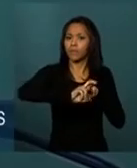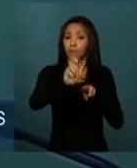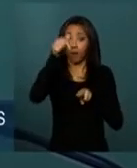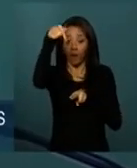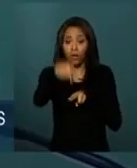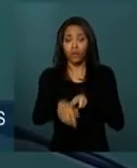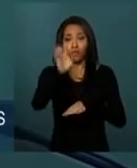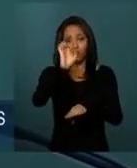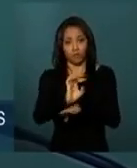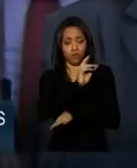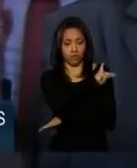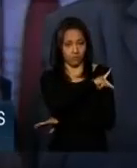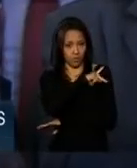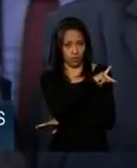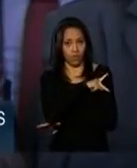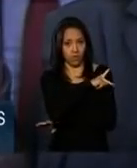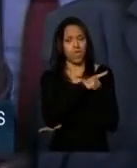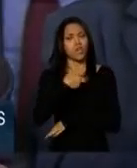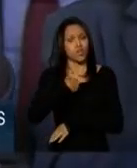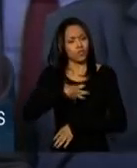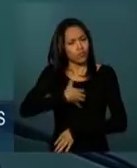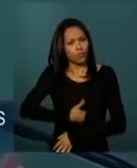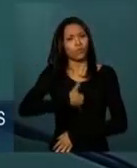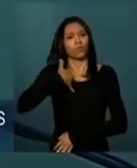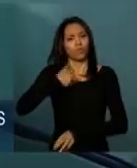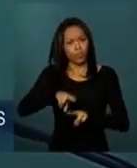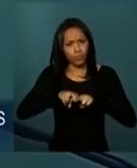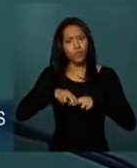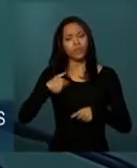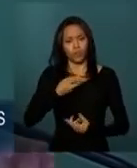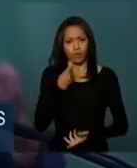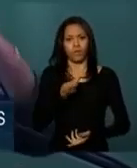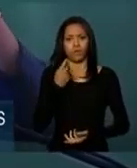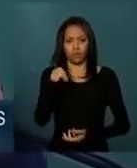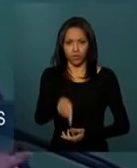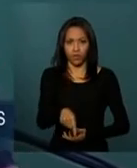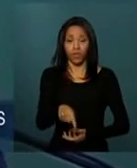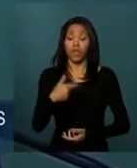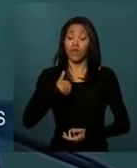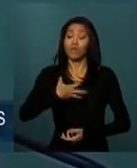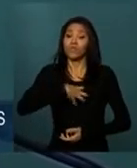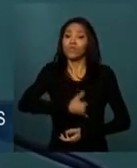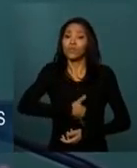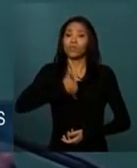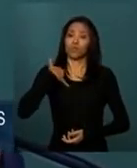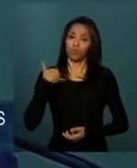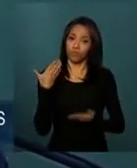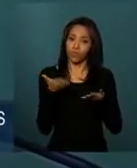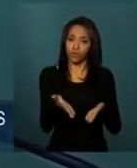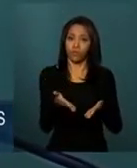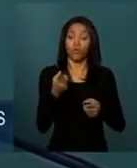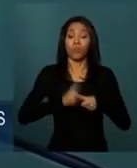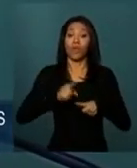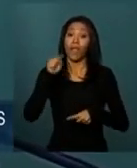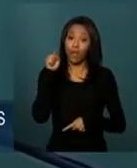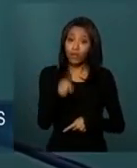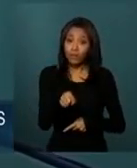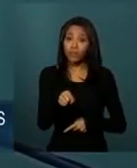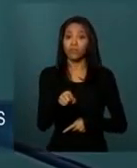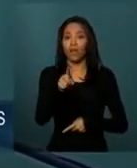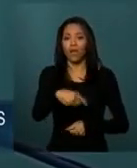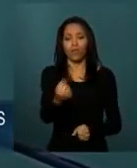Piauí. E eu me orgulho disso, por isso que eu estou dizendo. Me orgulho imensamente disso, porque essa é